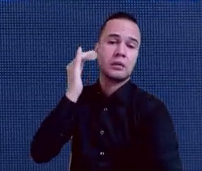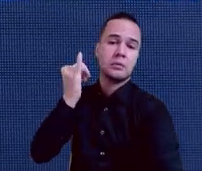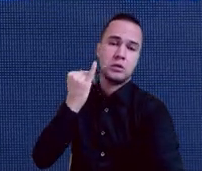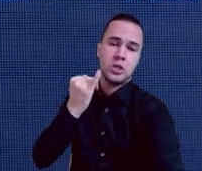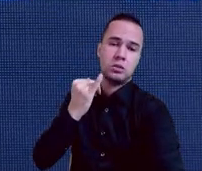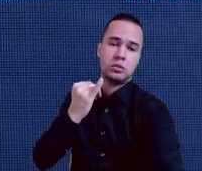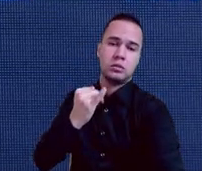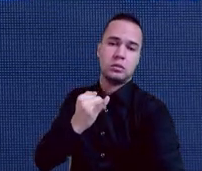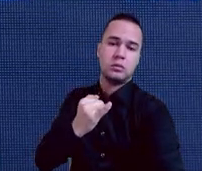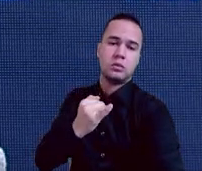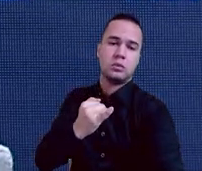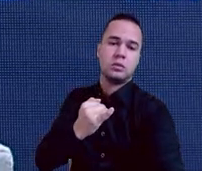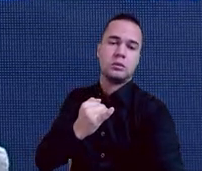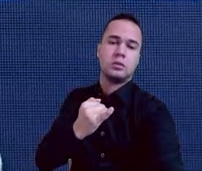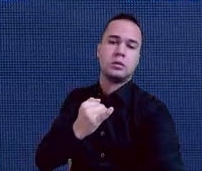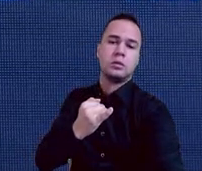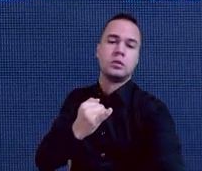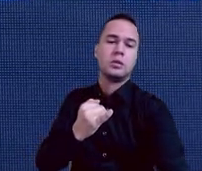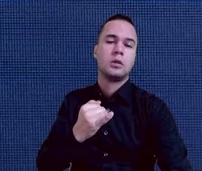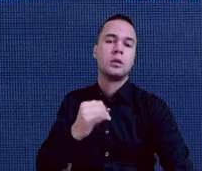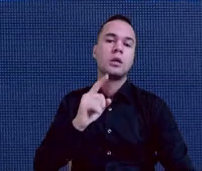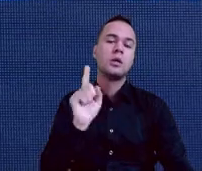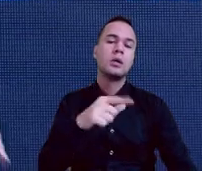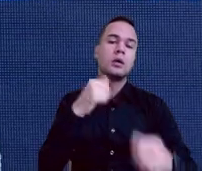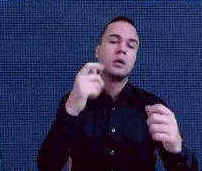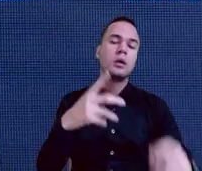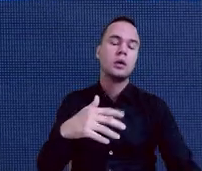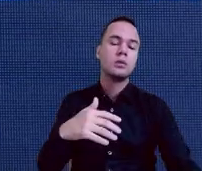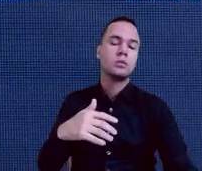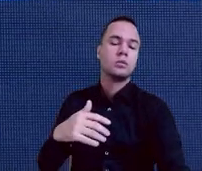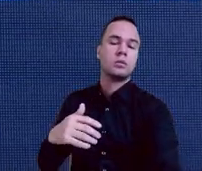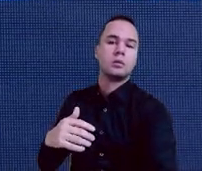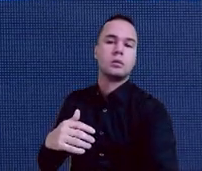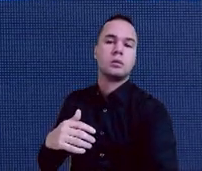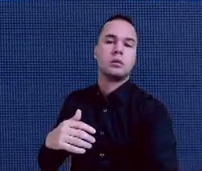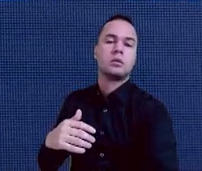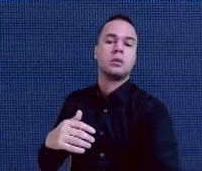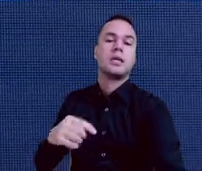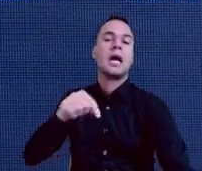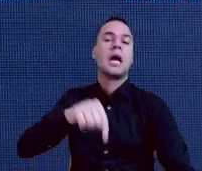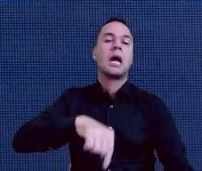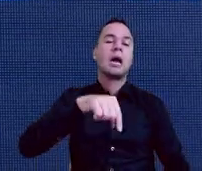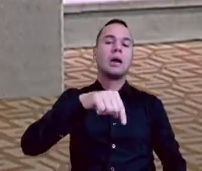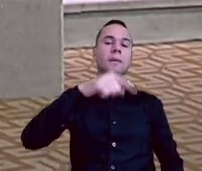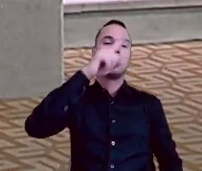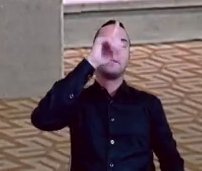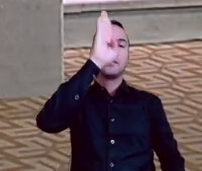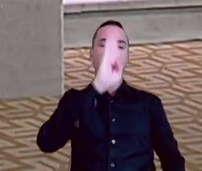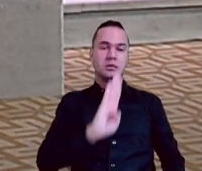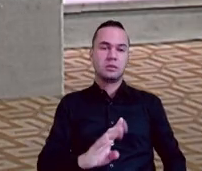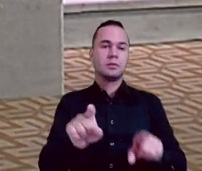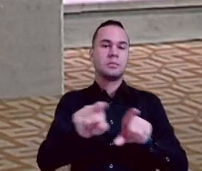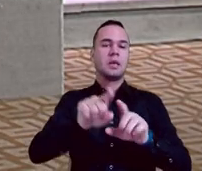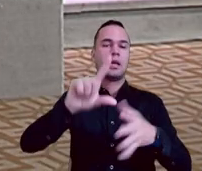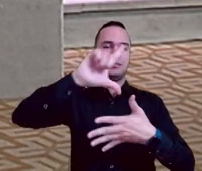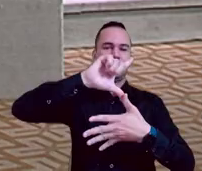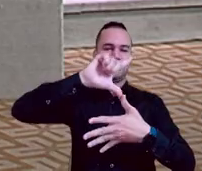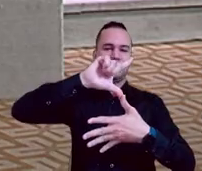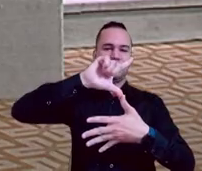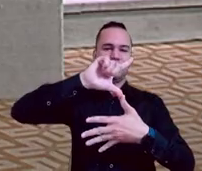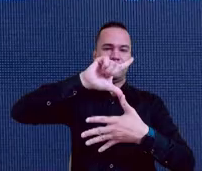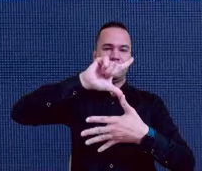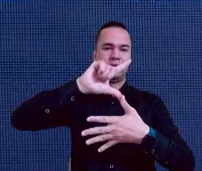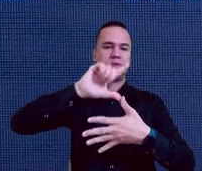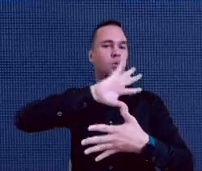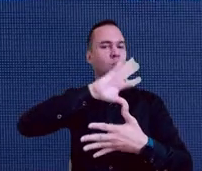te lembrar da dimensão do da nossa região né e não tô falando só de Brasil tô falando de América Latina como um todo a gente